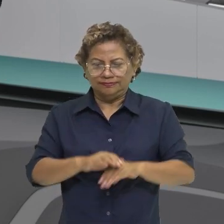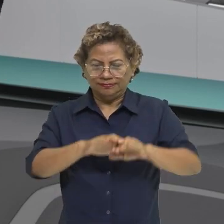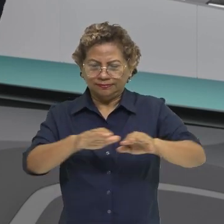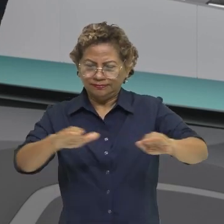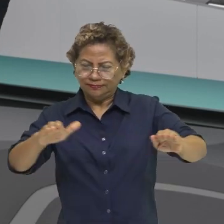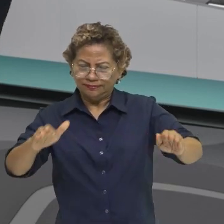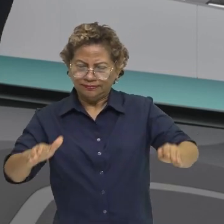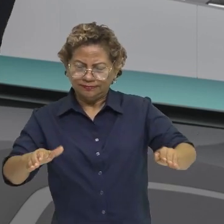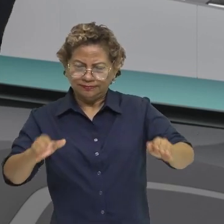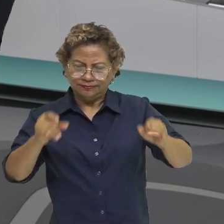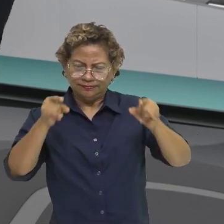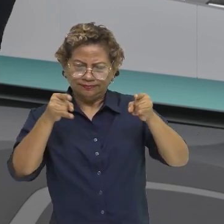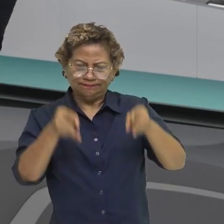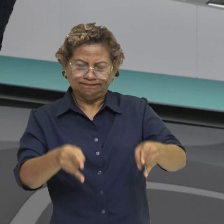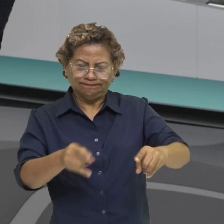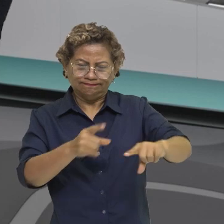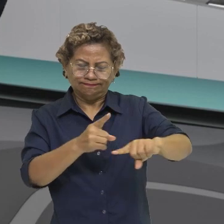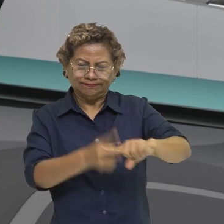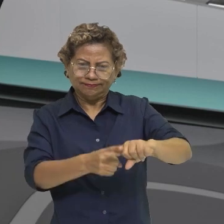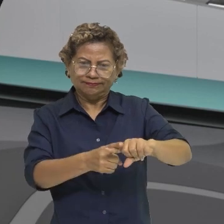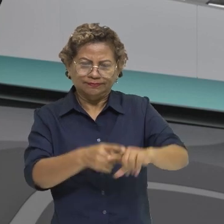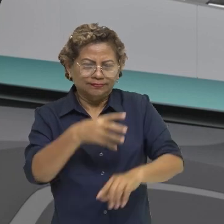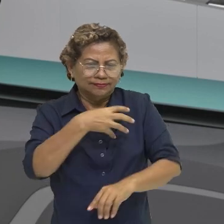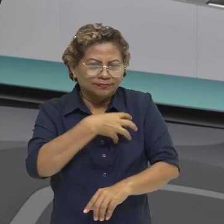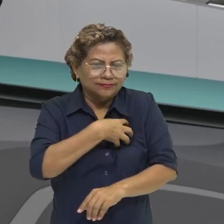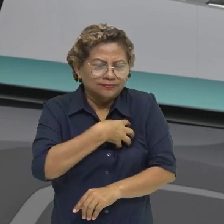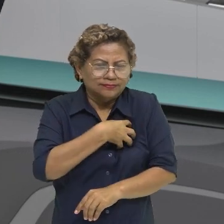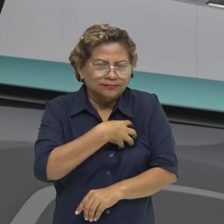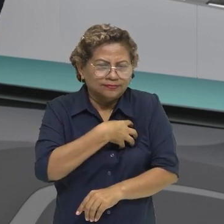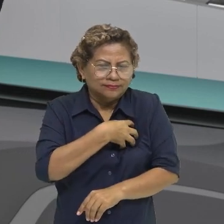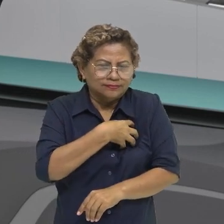a lousa fria de um sonhar que é morto.